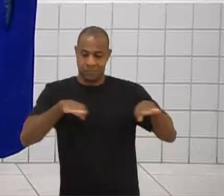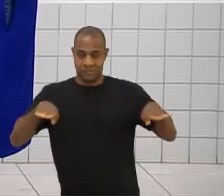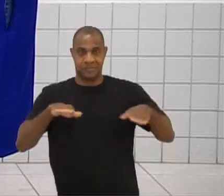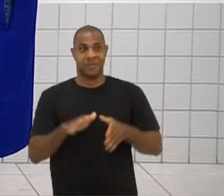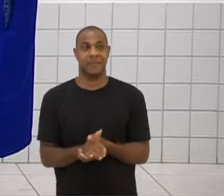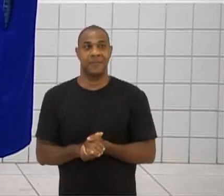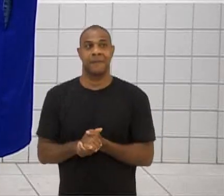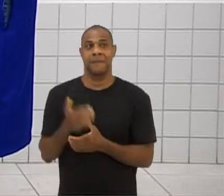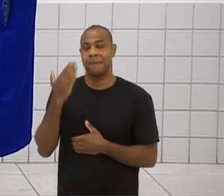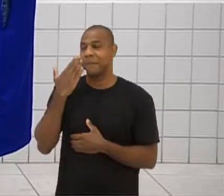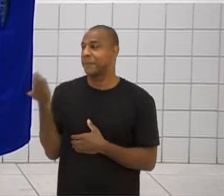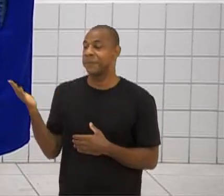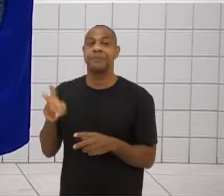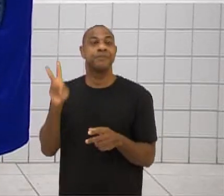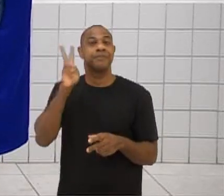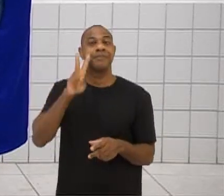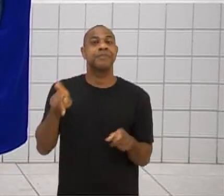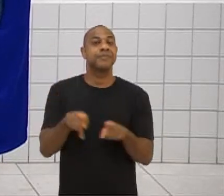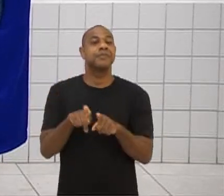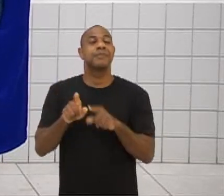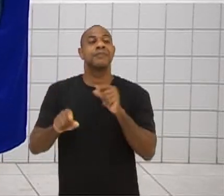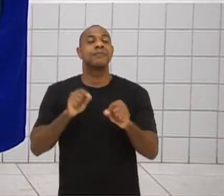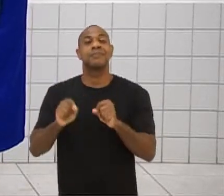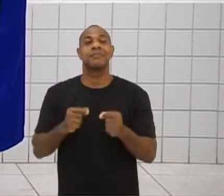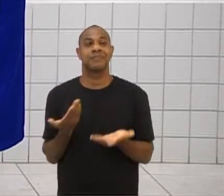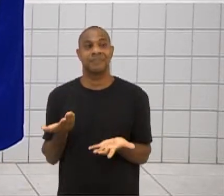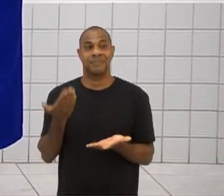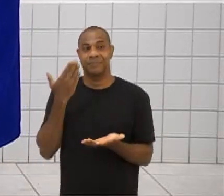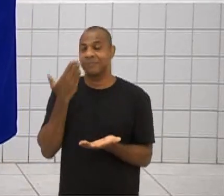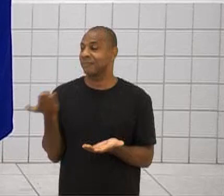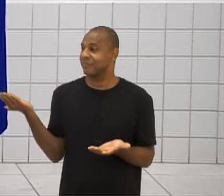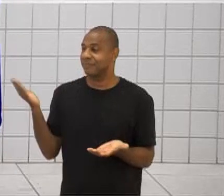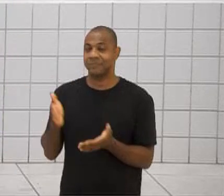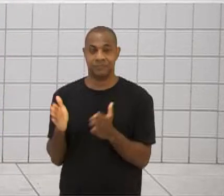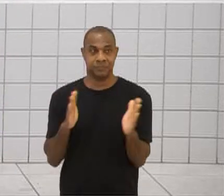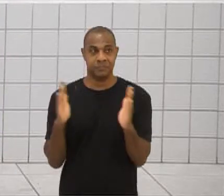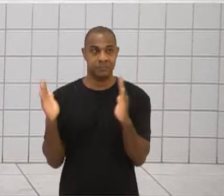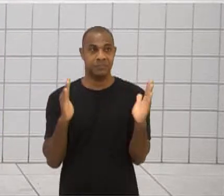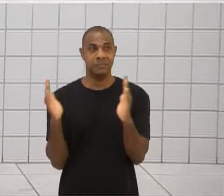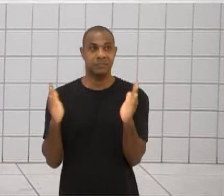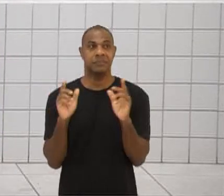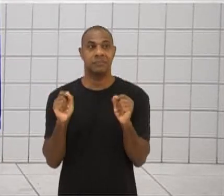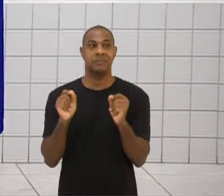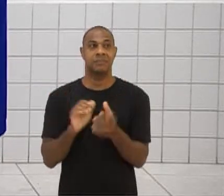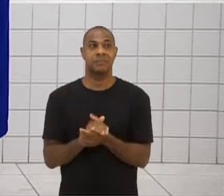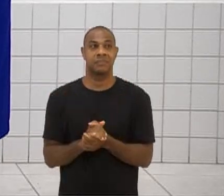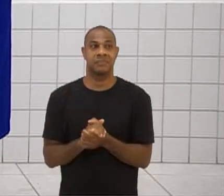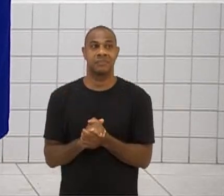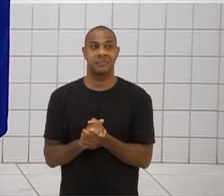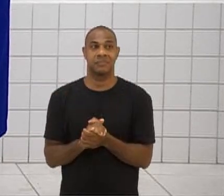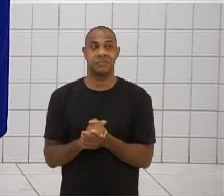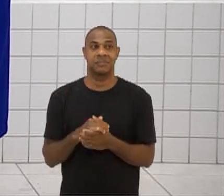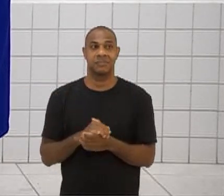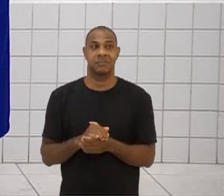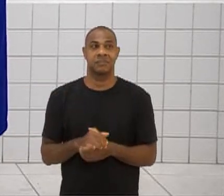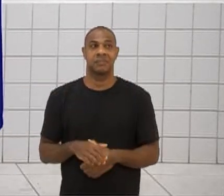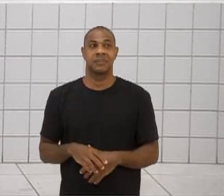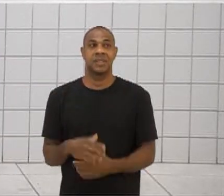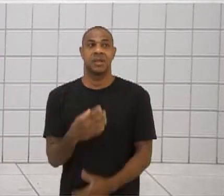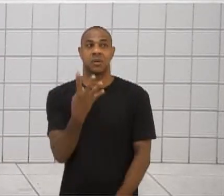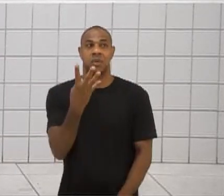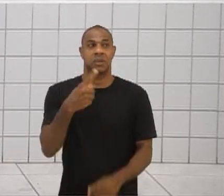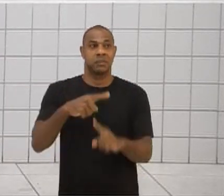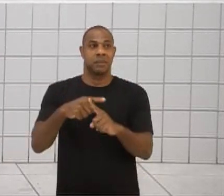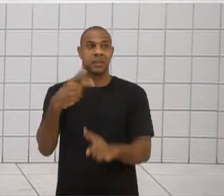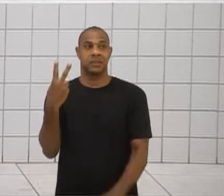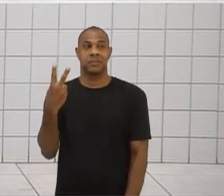Beleza. E lembrar, né, como a professora já falou, né, da questão do período, né? Então, aqui, ó, essa função 4 mais 2 seno de